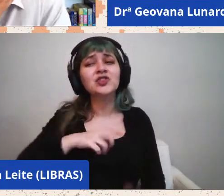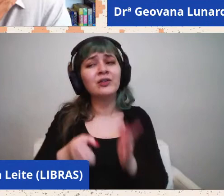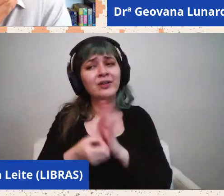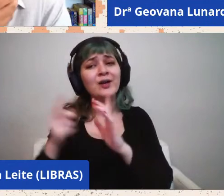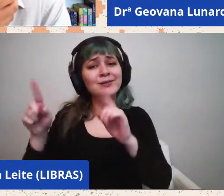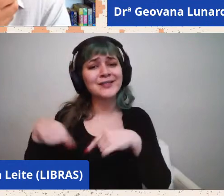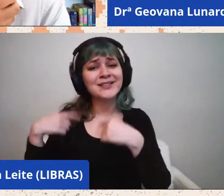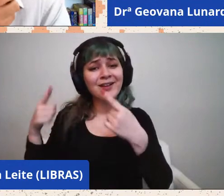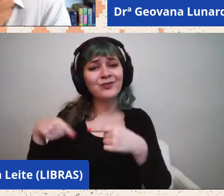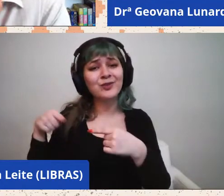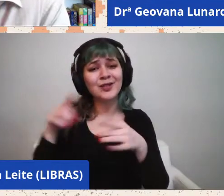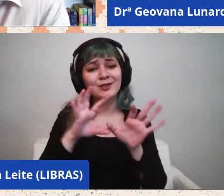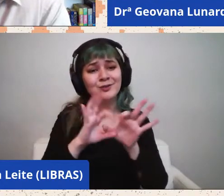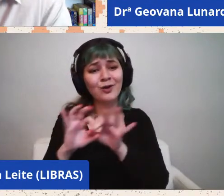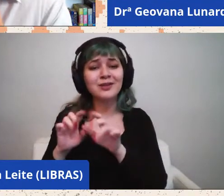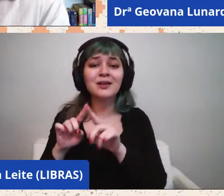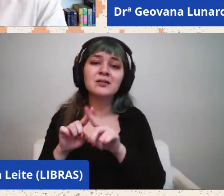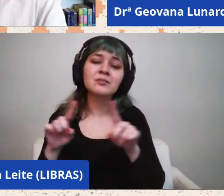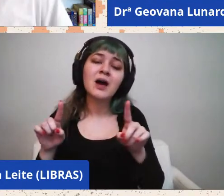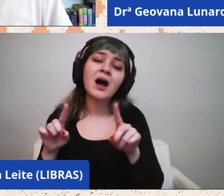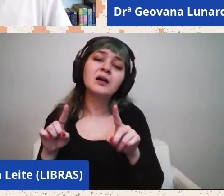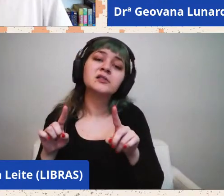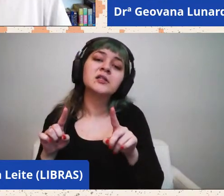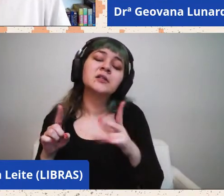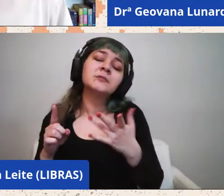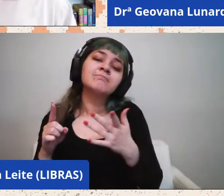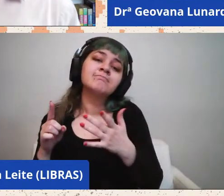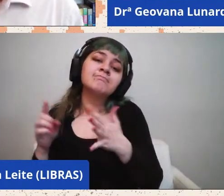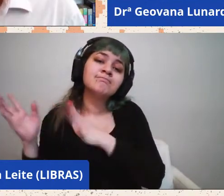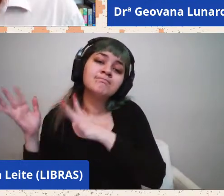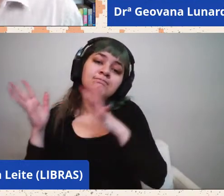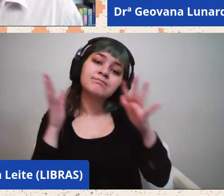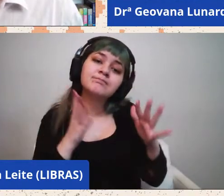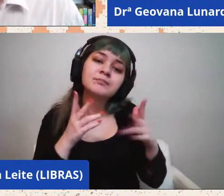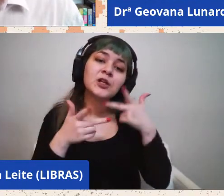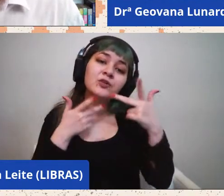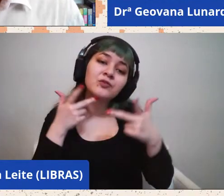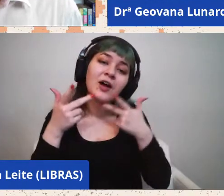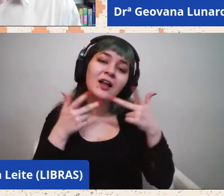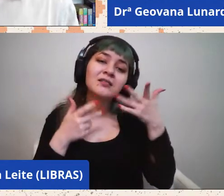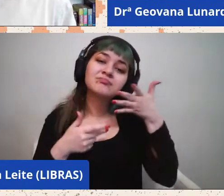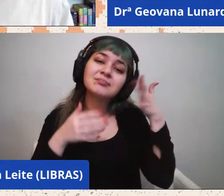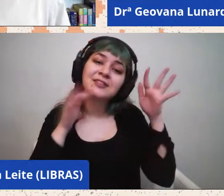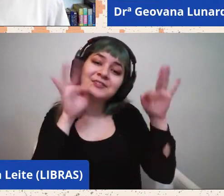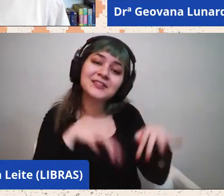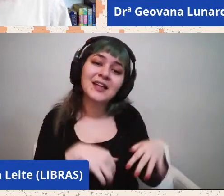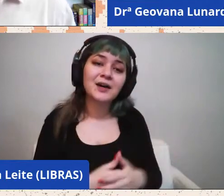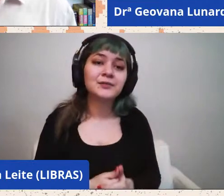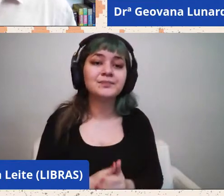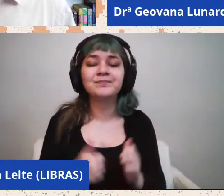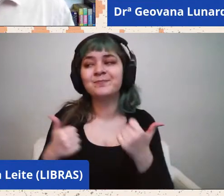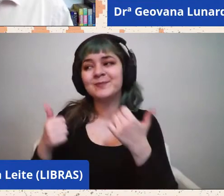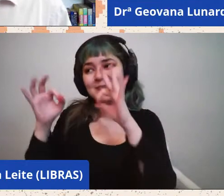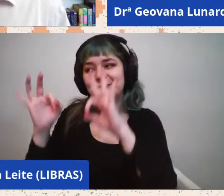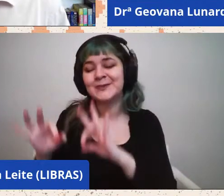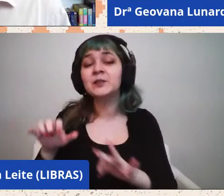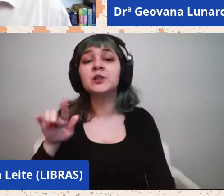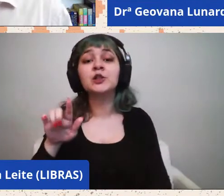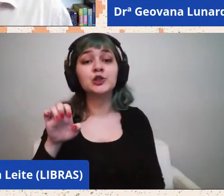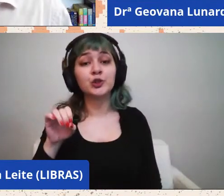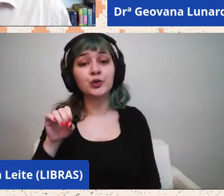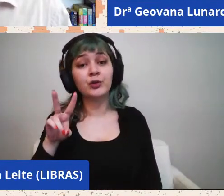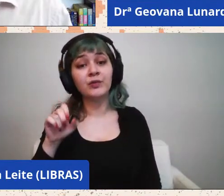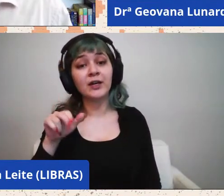Enfim, mas encaminhar mesmo para as tuas questões finais e considerações finais. Tá certo. Geovana,